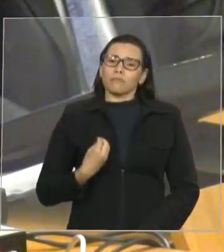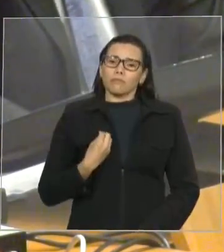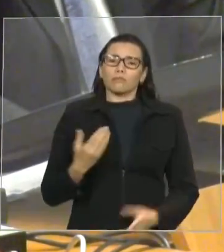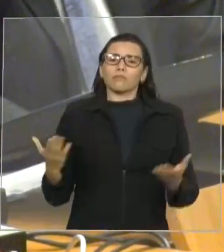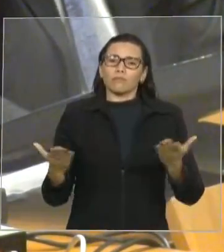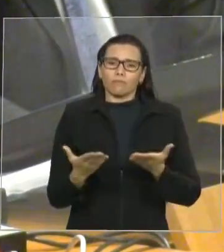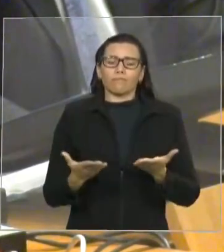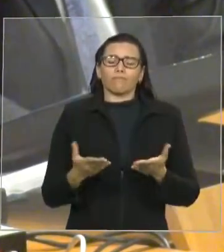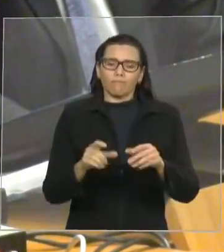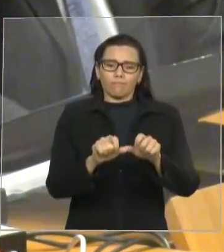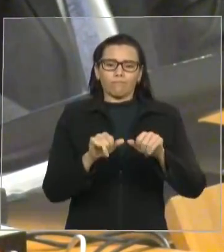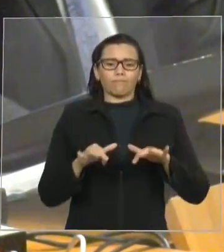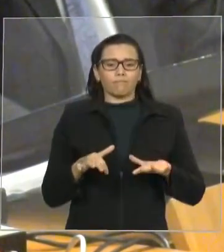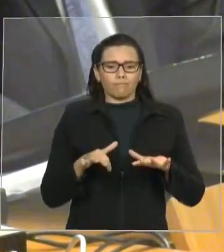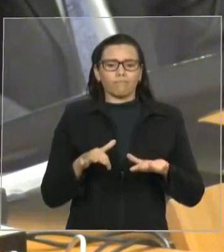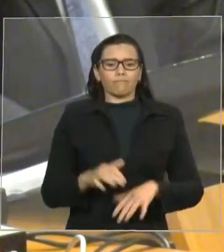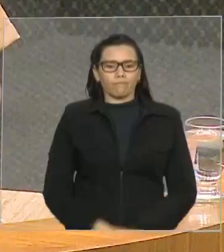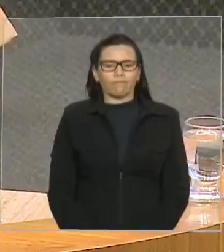não.